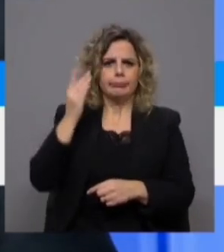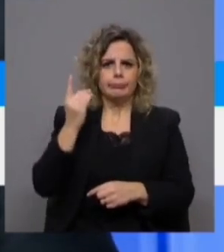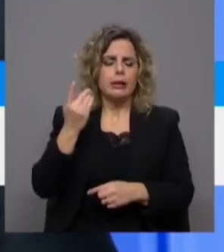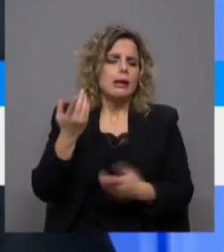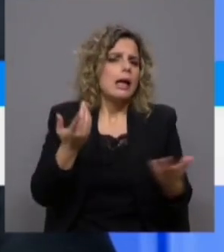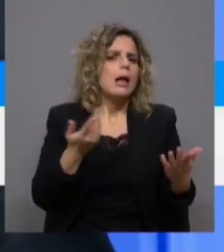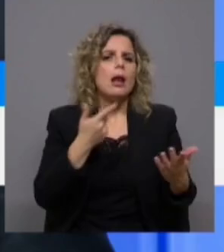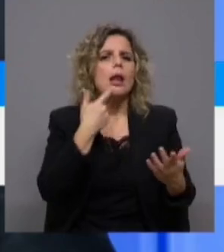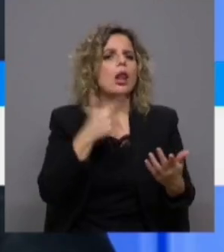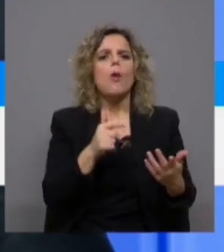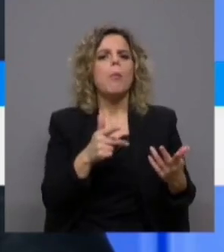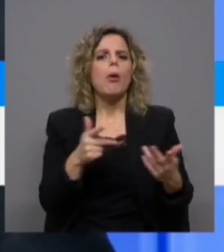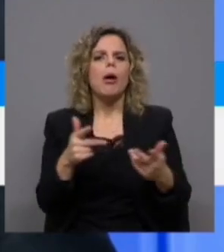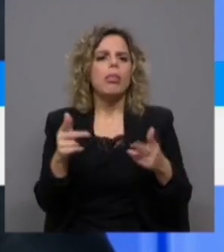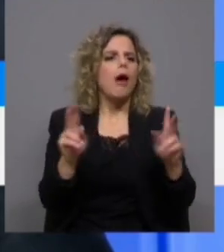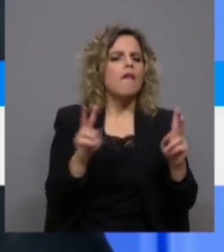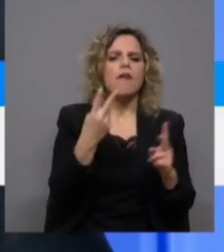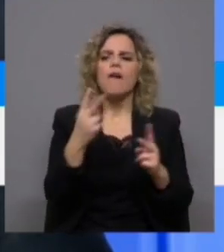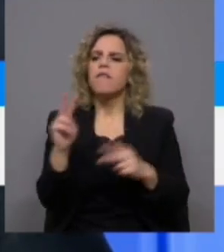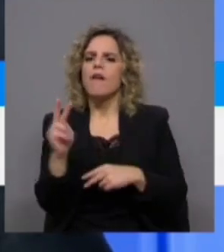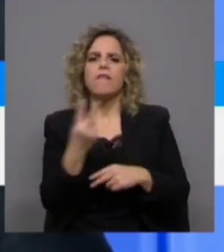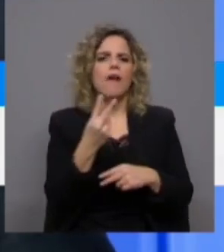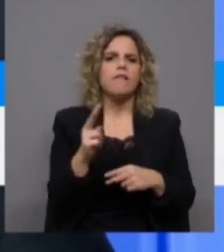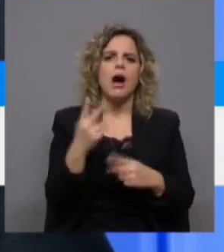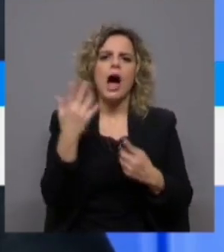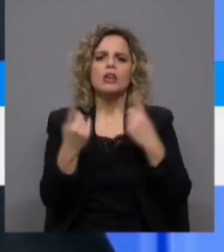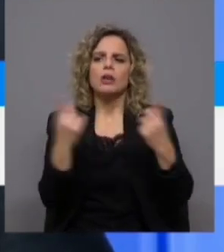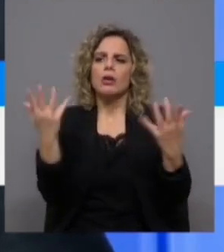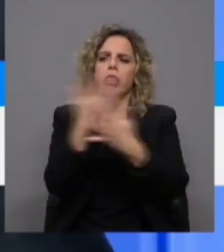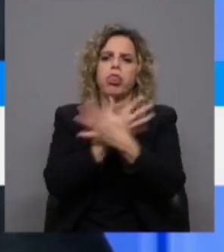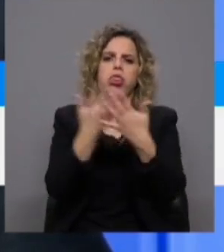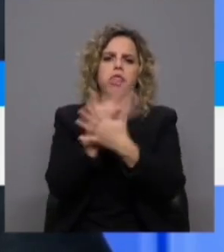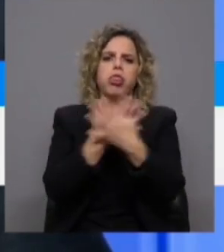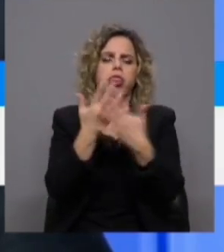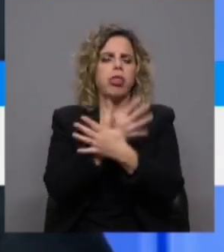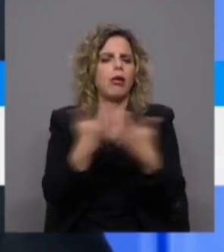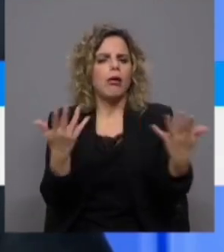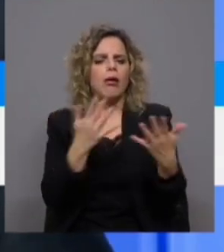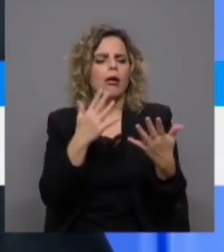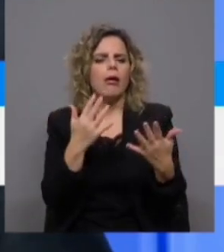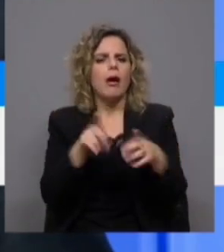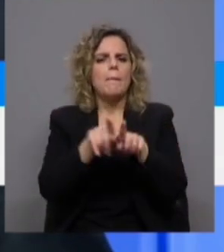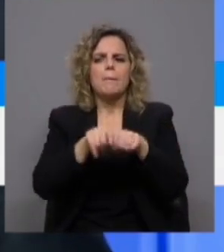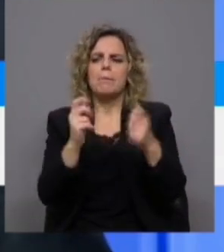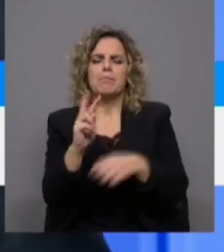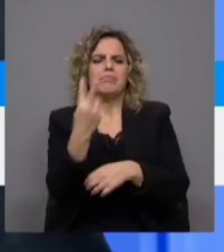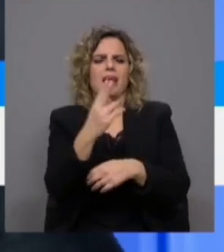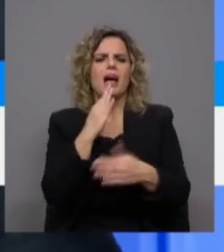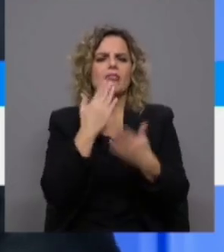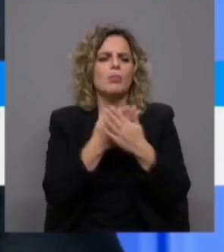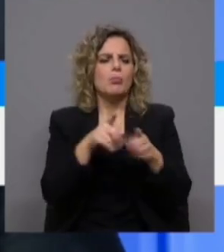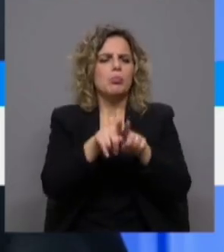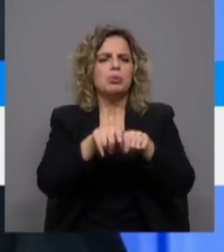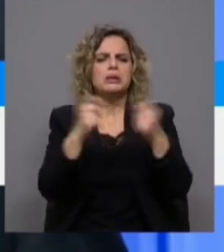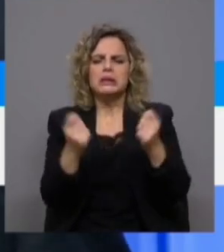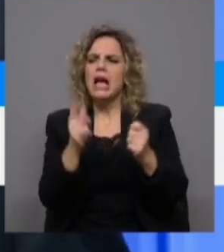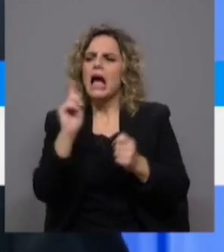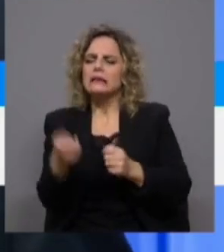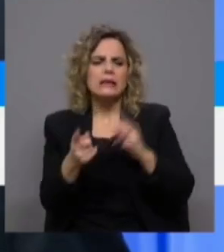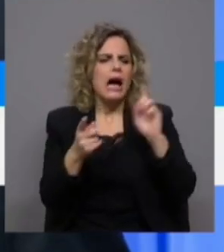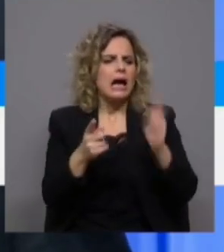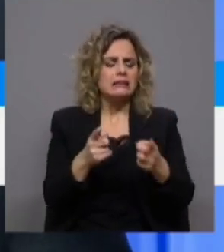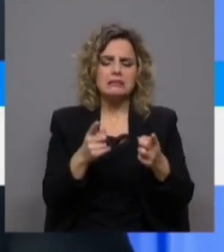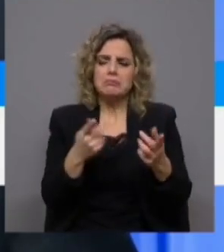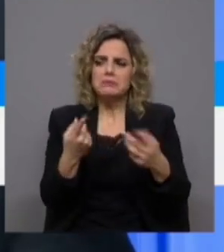neste permanente alternância entre dois partidos que muitas vezes confundem e que tem uma forma de fazer política que às vezes eu tenho tantas